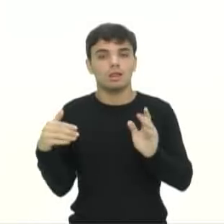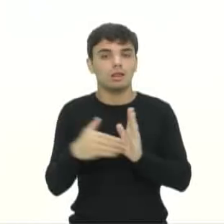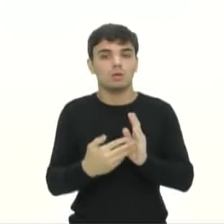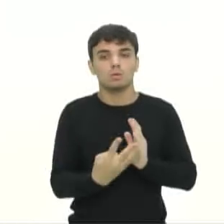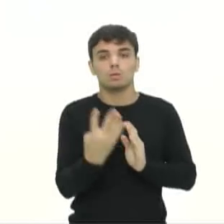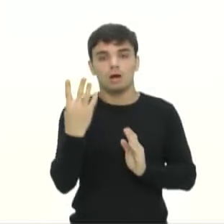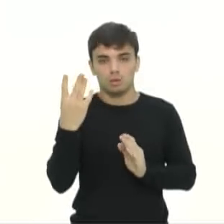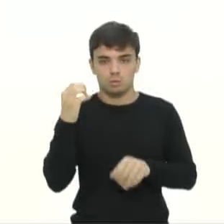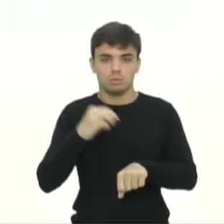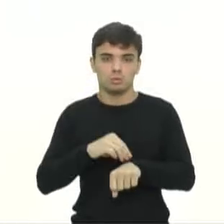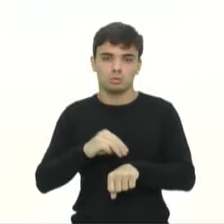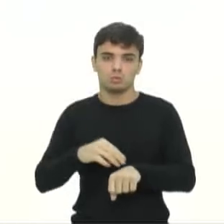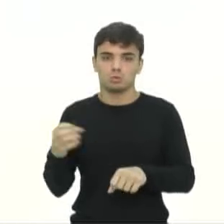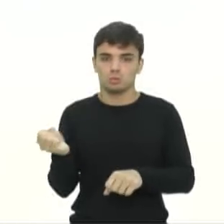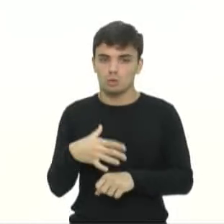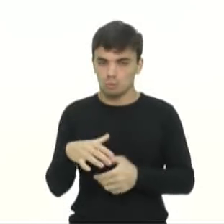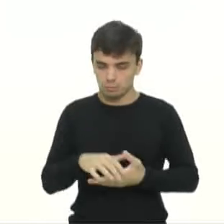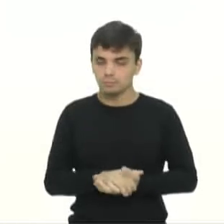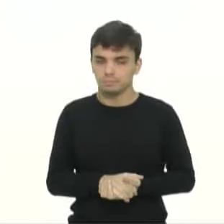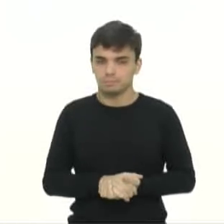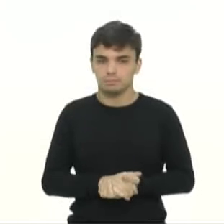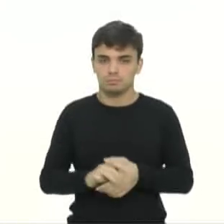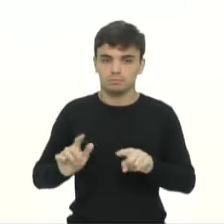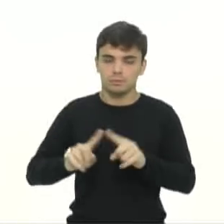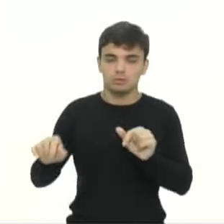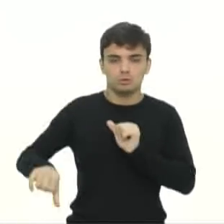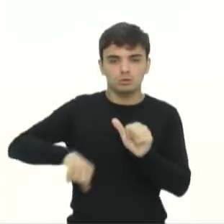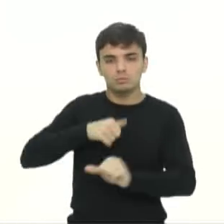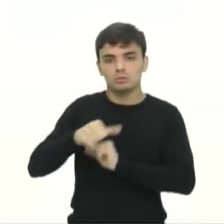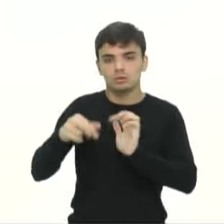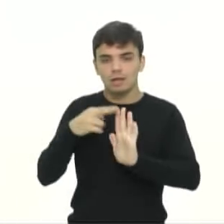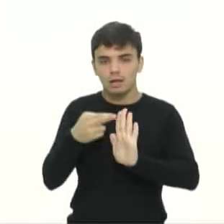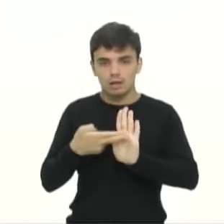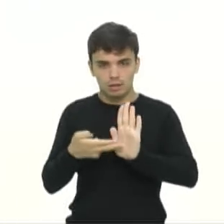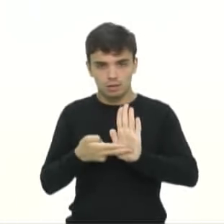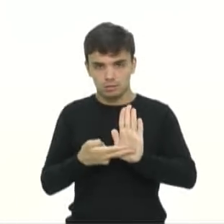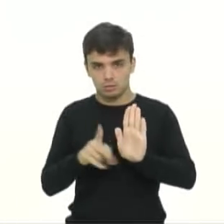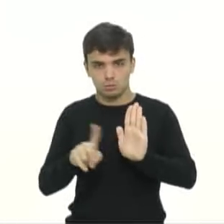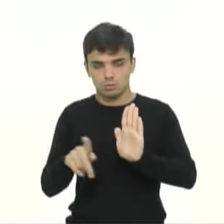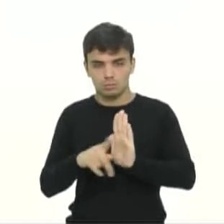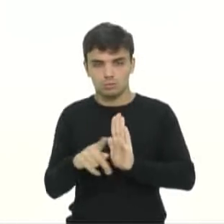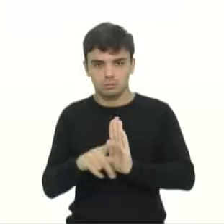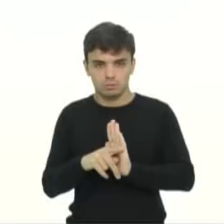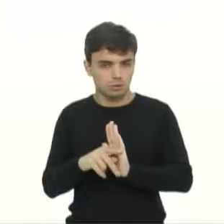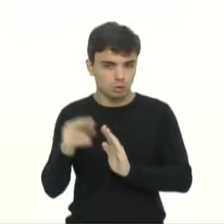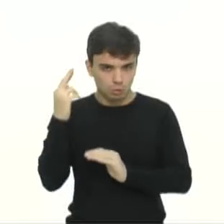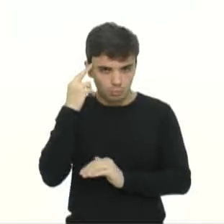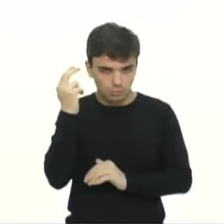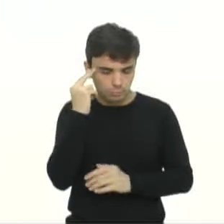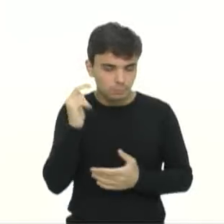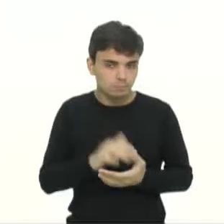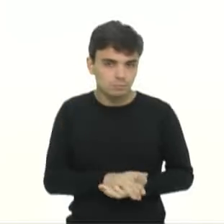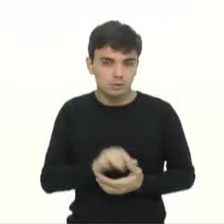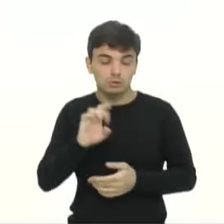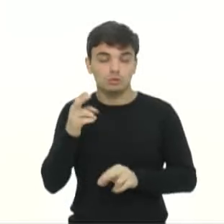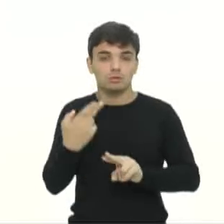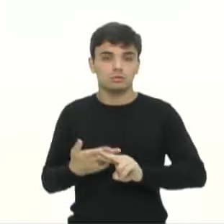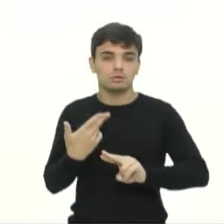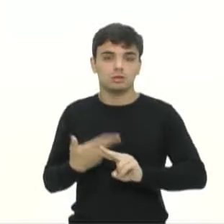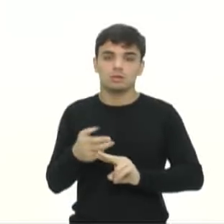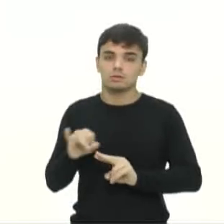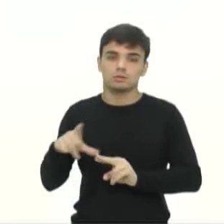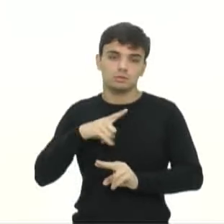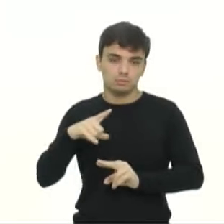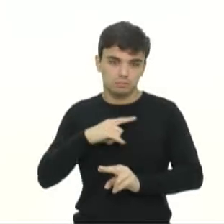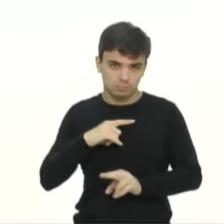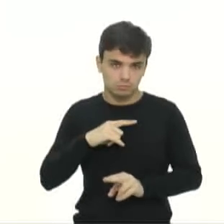também. As penalidades hoje, com as mudanças nas regras, não são mais critério de desempate no tempo normal. só serão utilizadas caso não